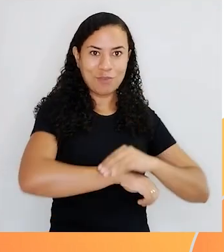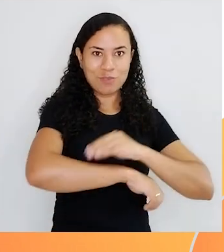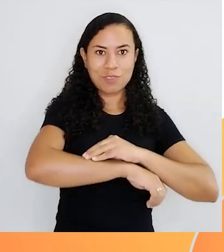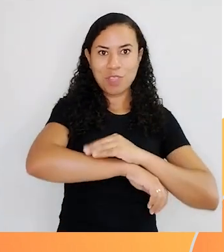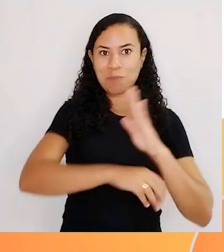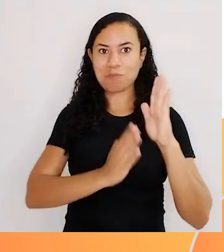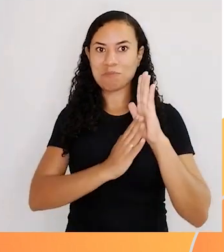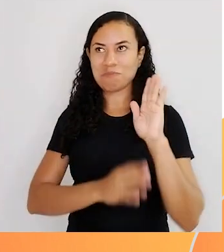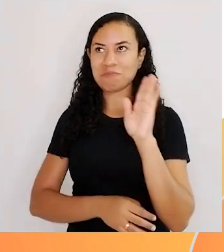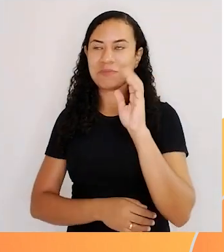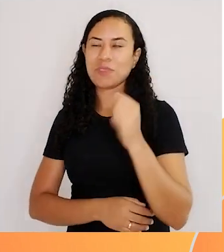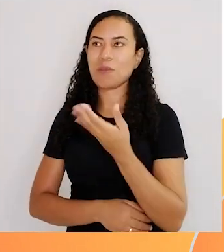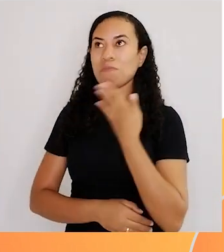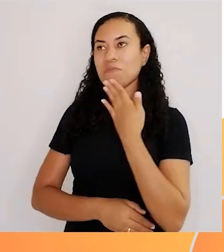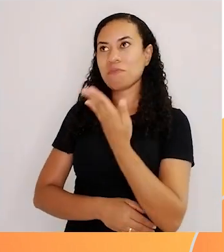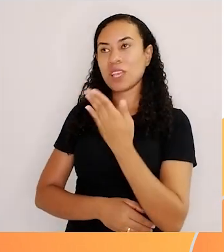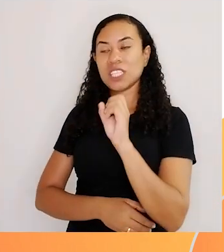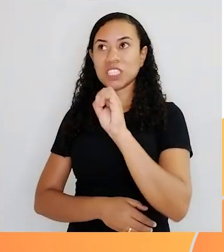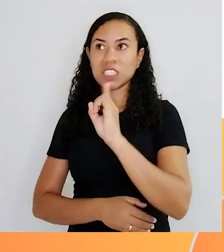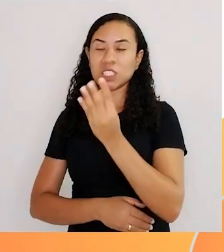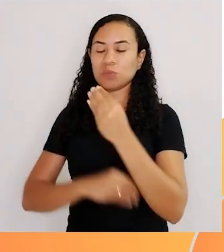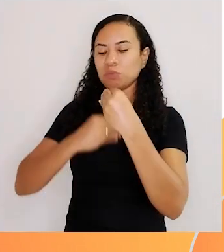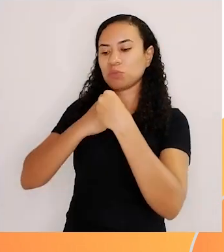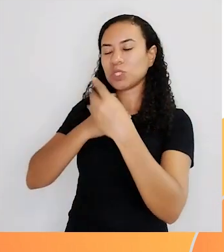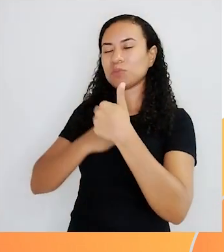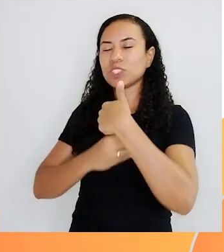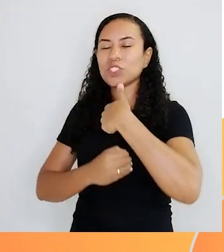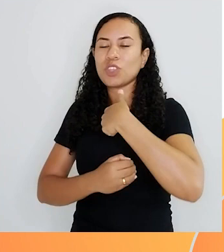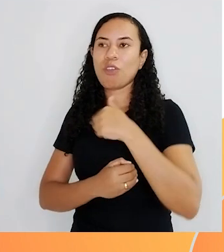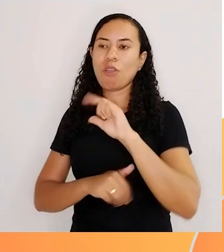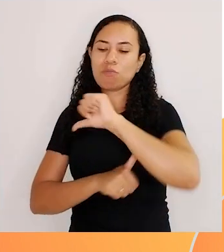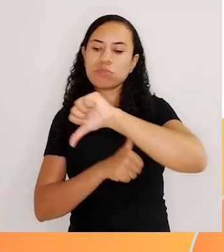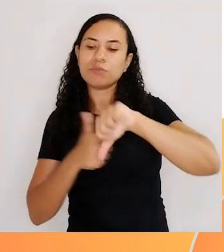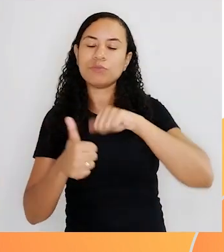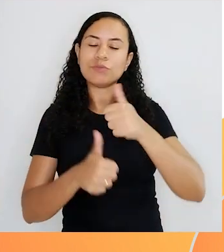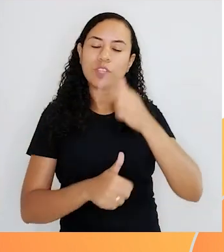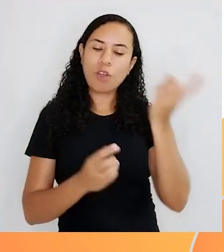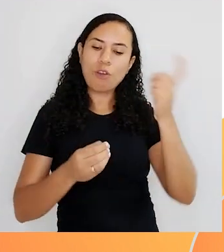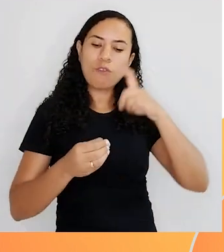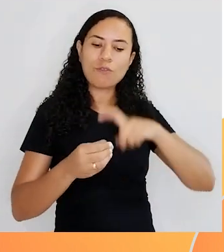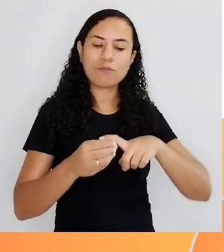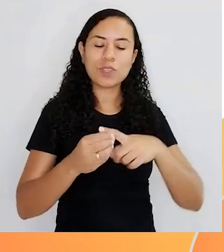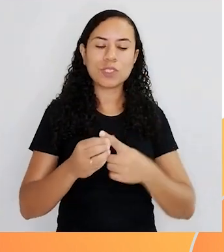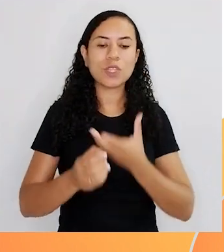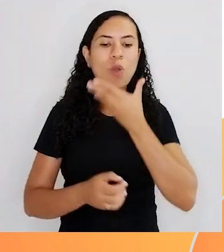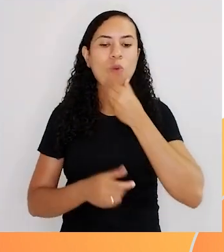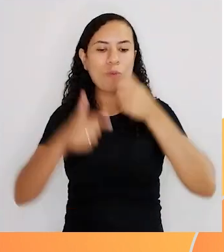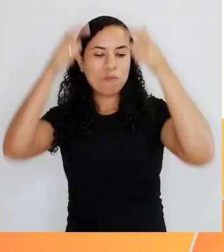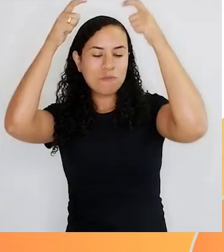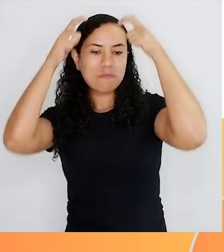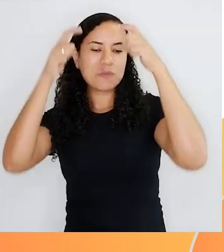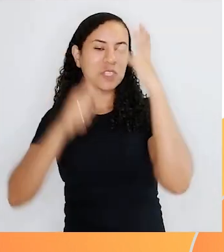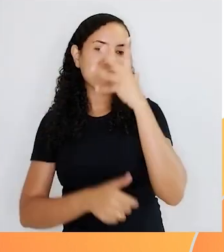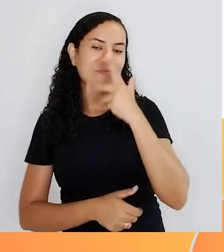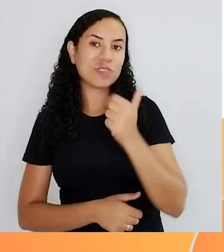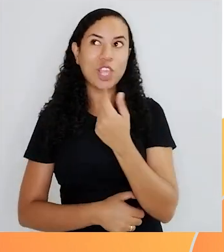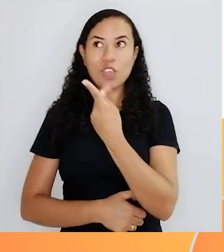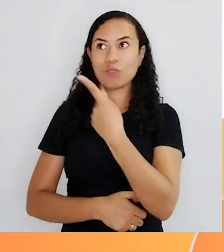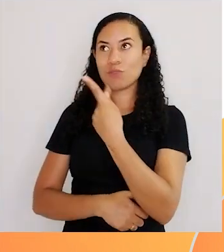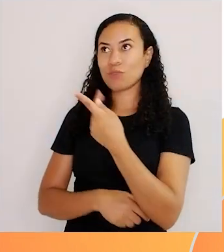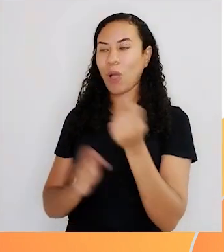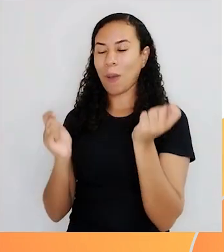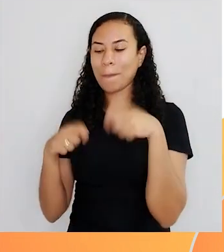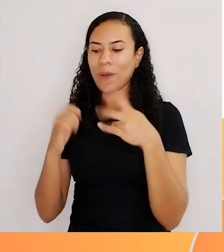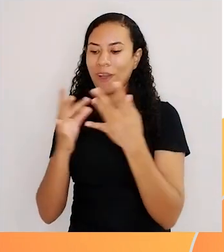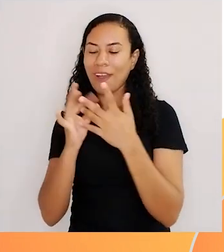entanto, há de me transformar de novo num belo príncipe e poderemos casar, constituir lar feliz no